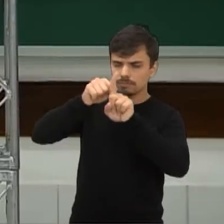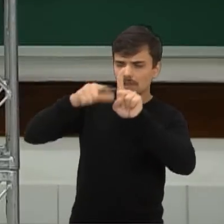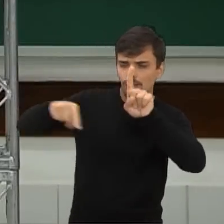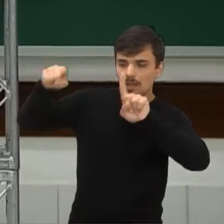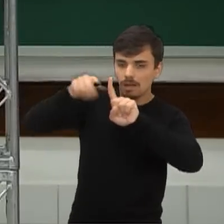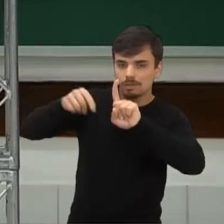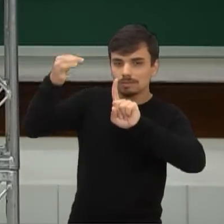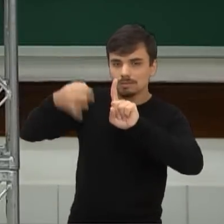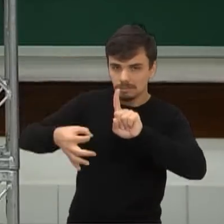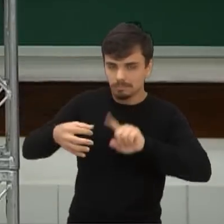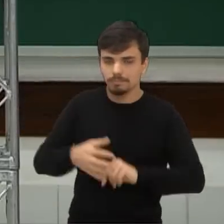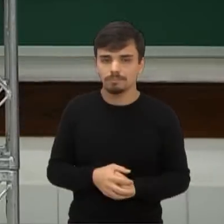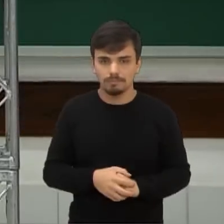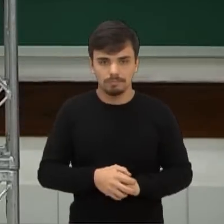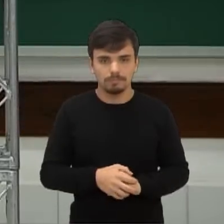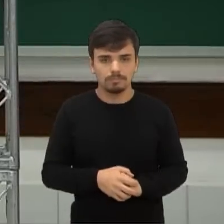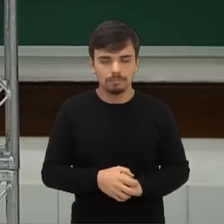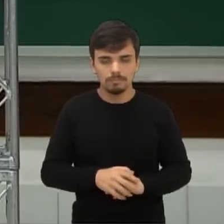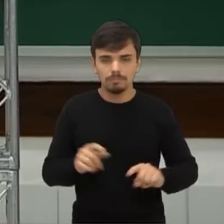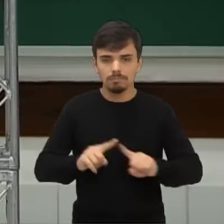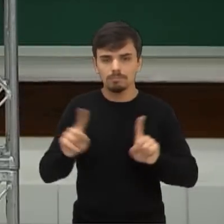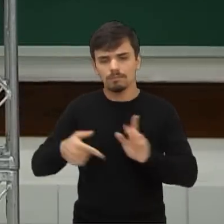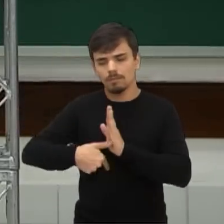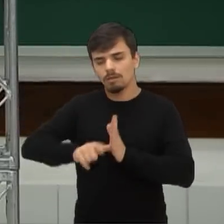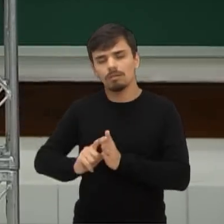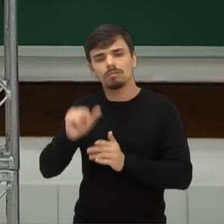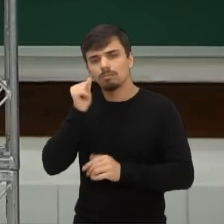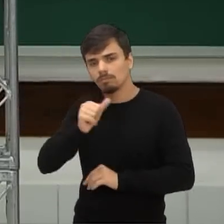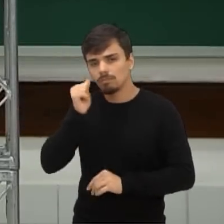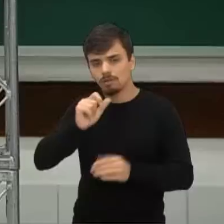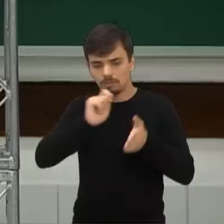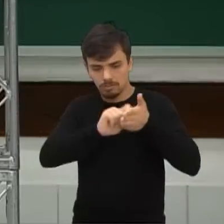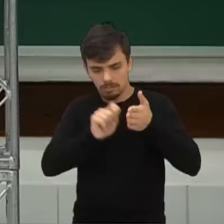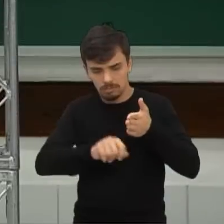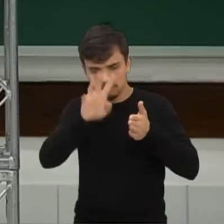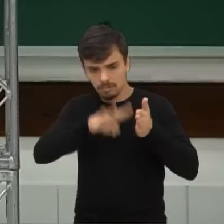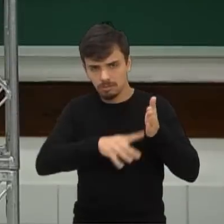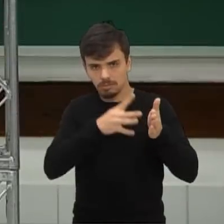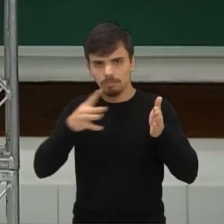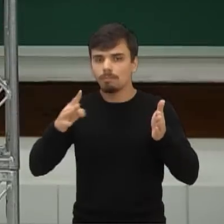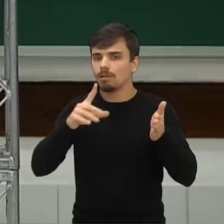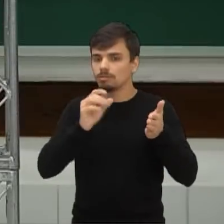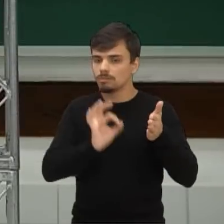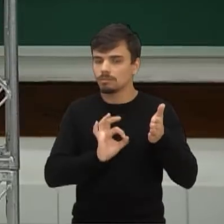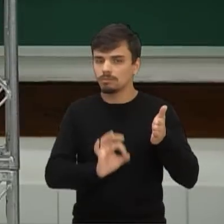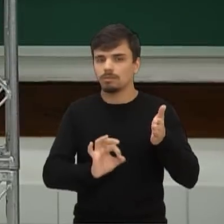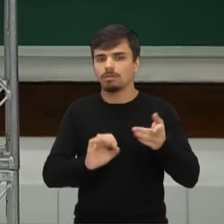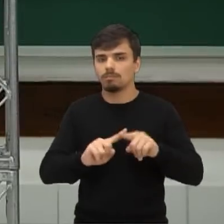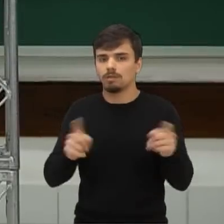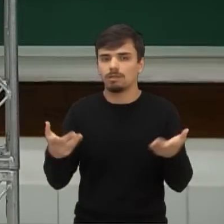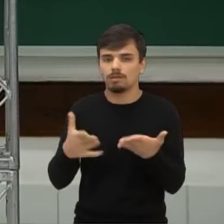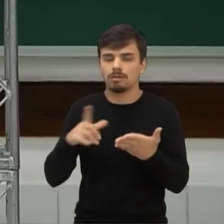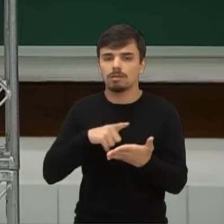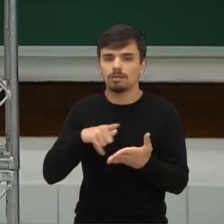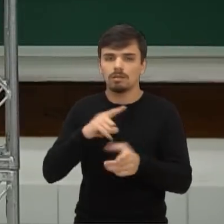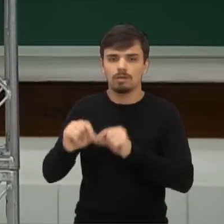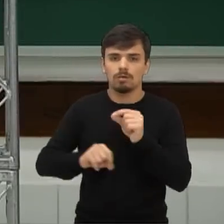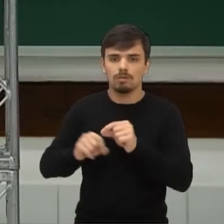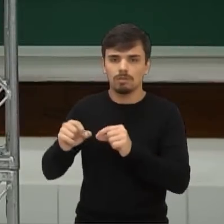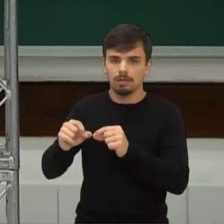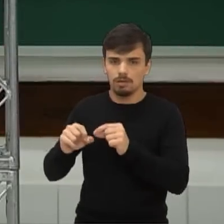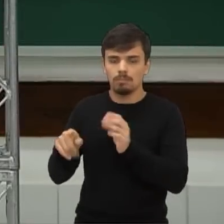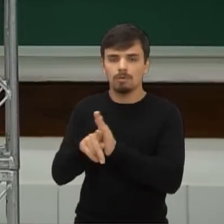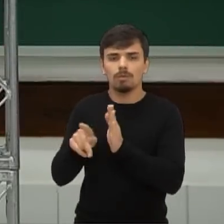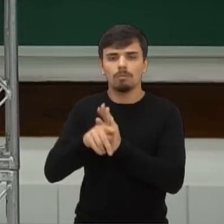E agora, né, antes a mulher marcava no papel, do calendário mesmo. Agora tem aplicativos de celular, né, que contabilizam ali os